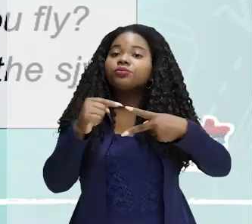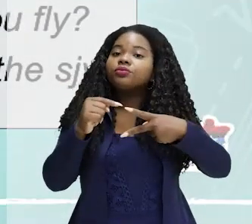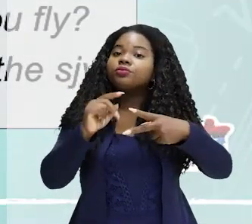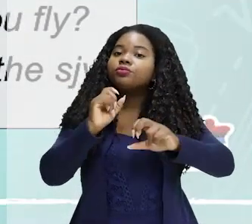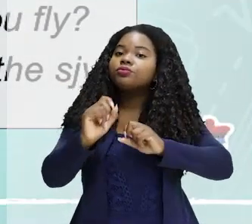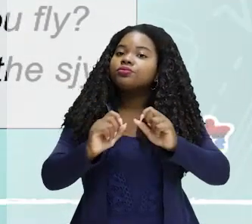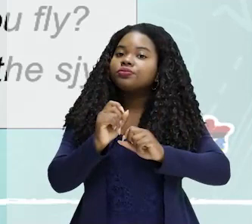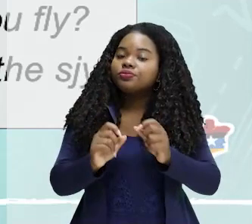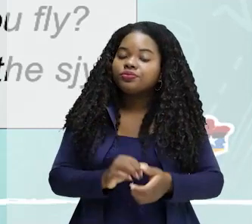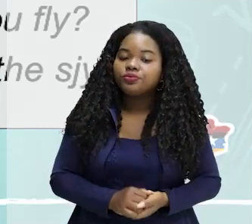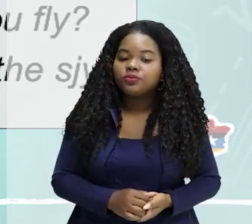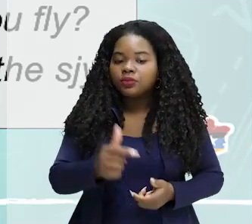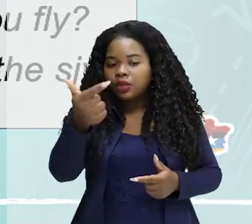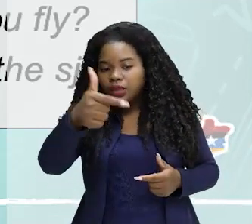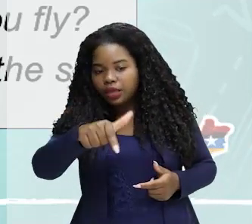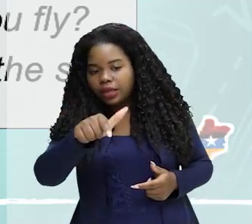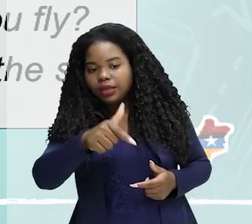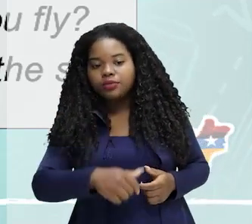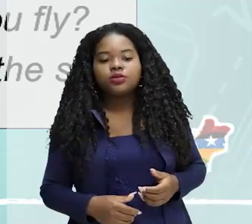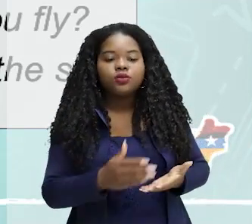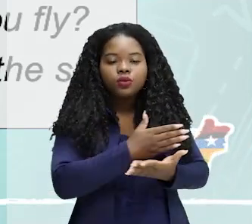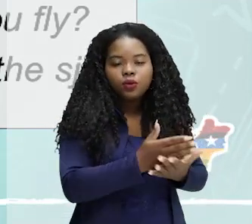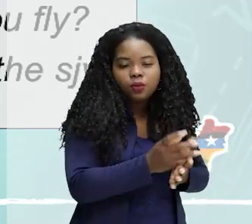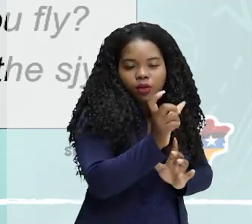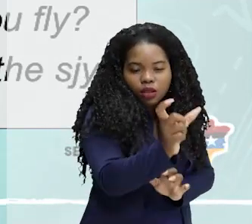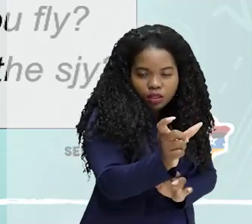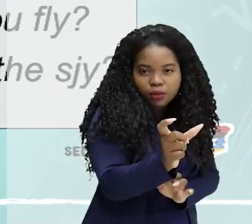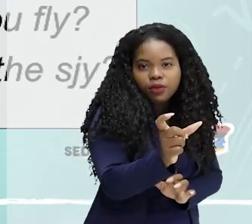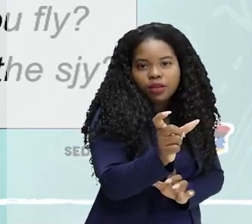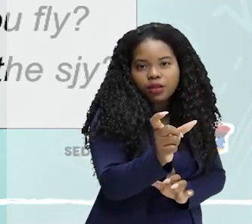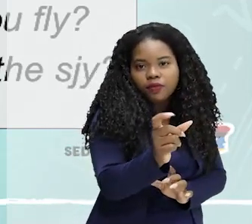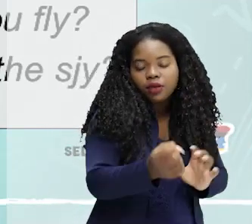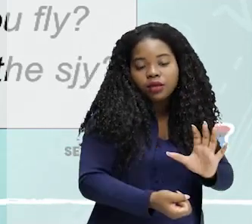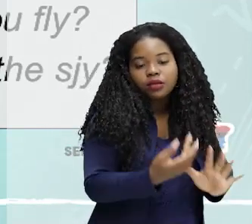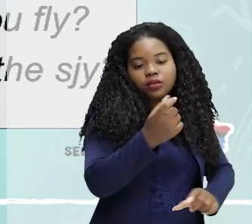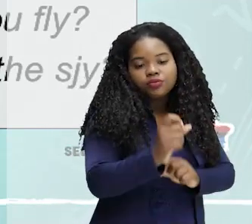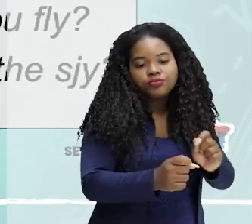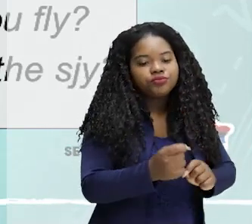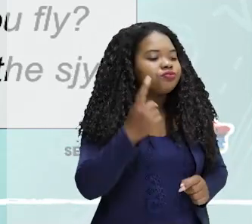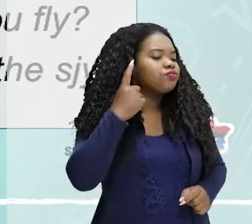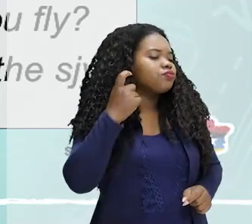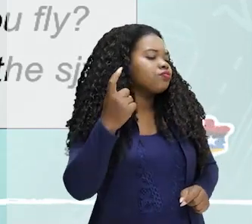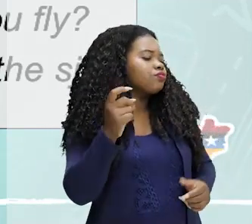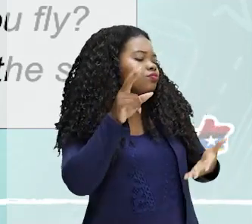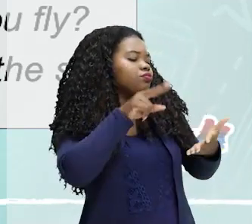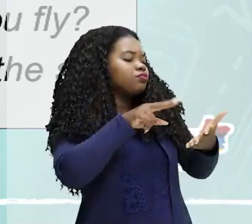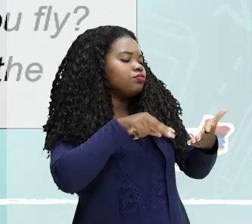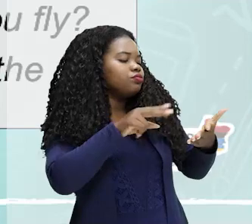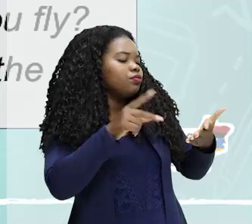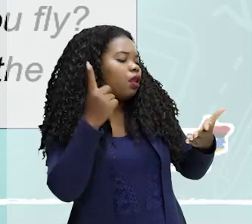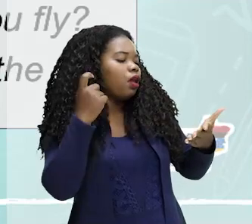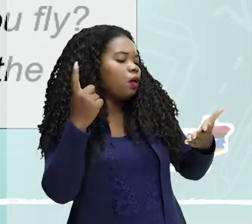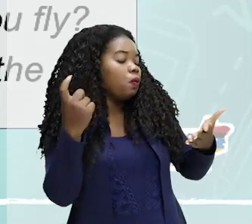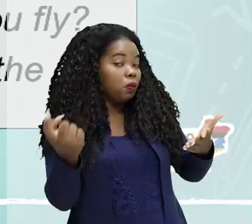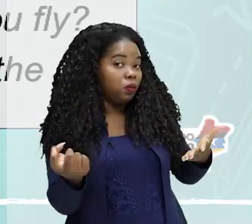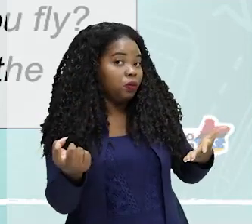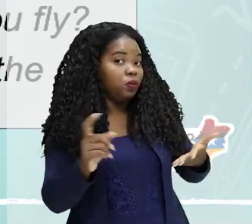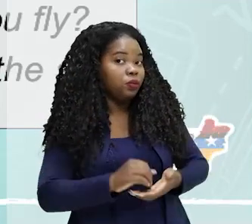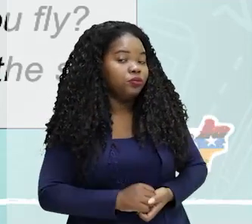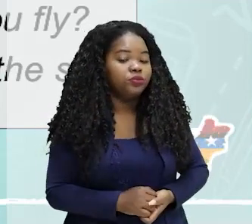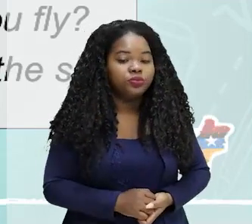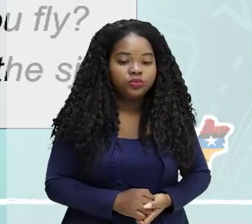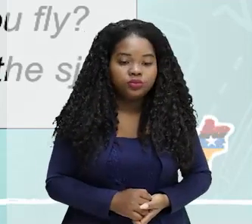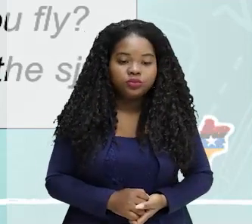quando você tem a repetição da inicial da palavra. E aí você cria, no ouvido de quem está ouvindo aquela